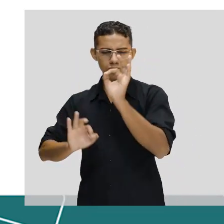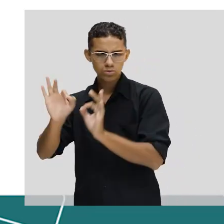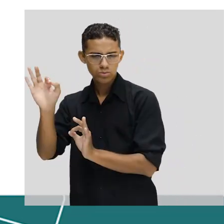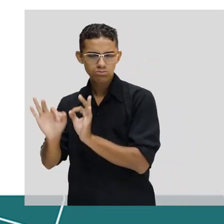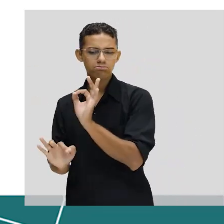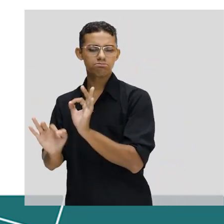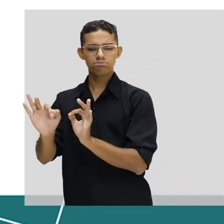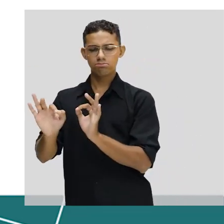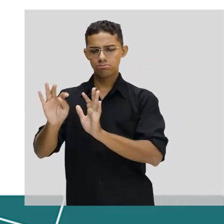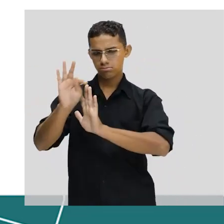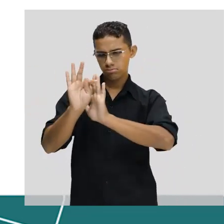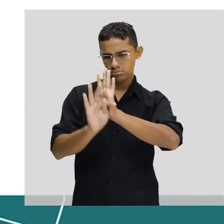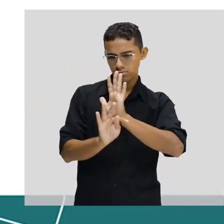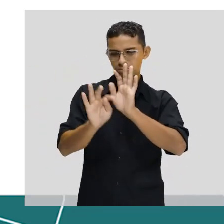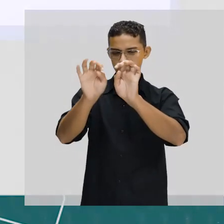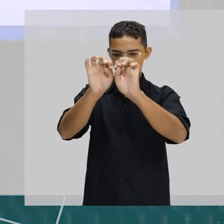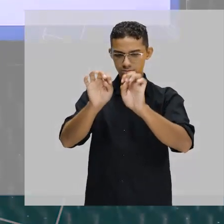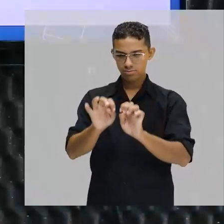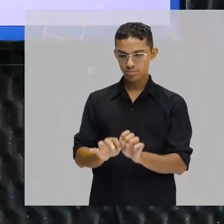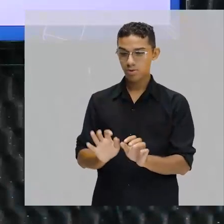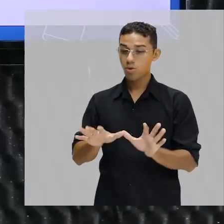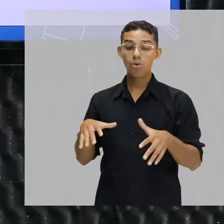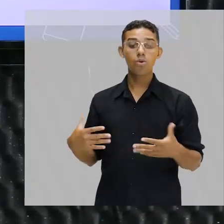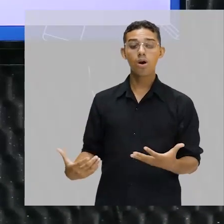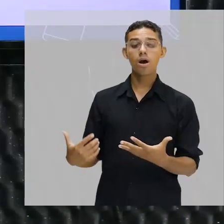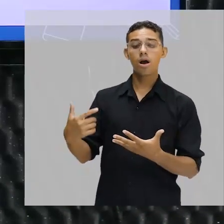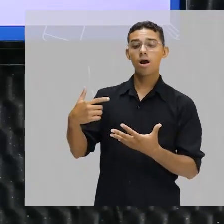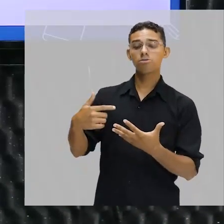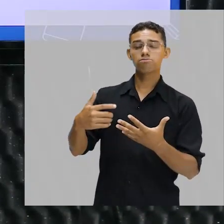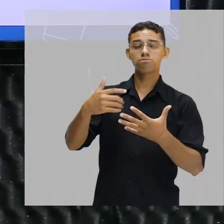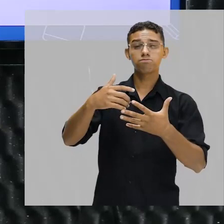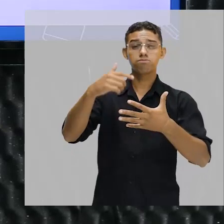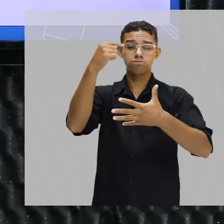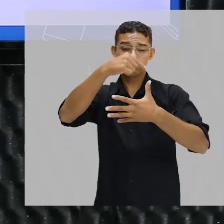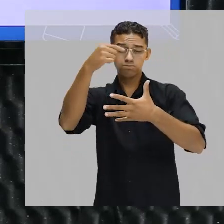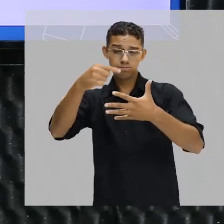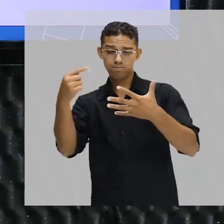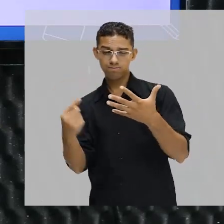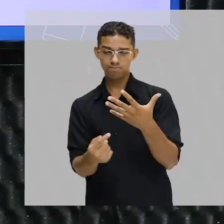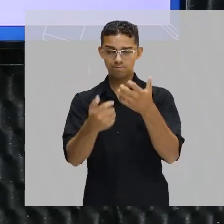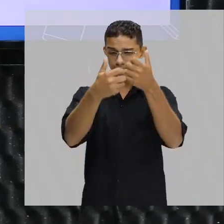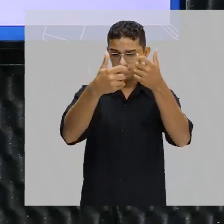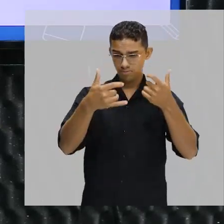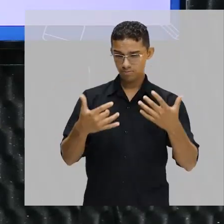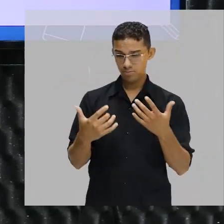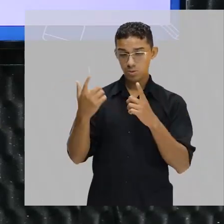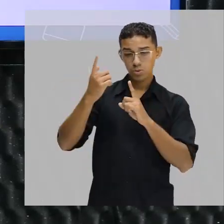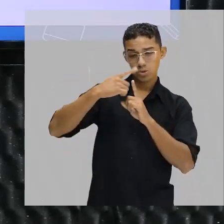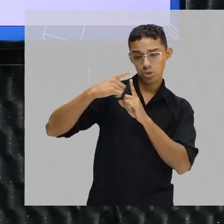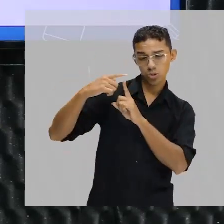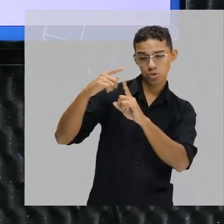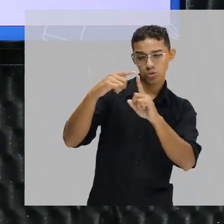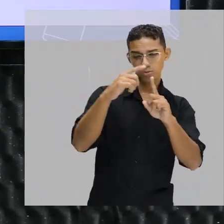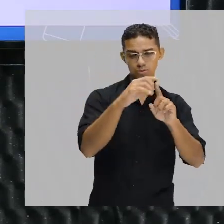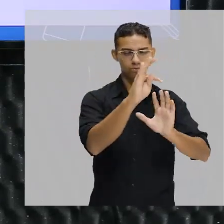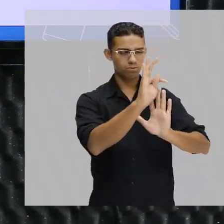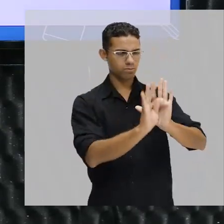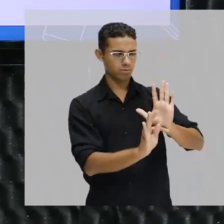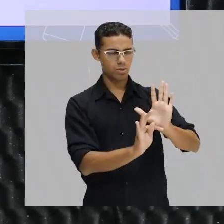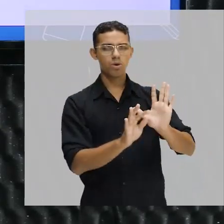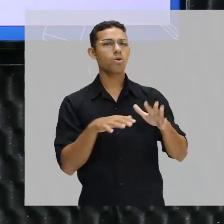que surgiram dos tipos de textos. Quais são as categorias que são classificadas como tipos